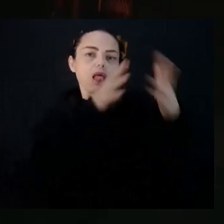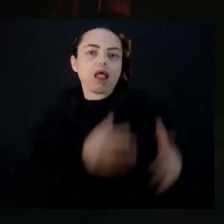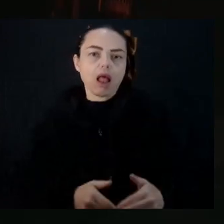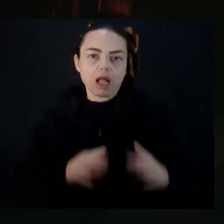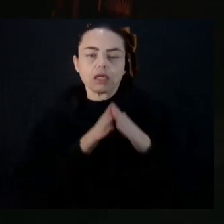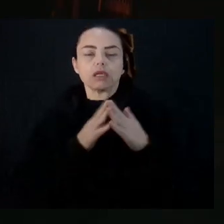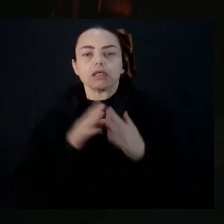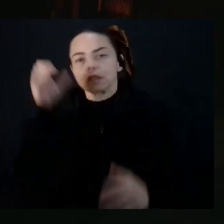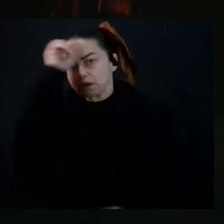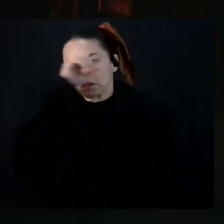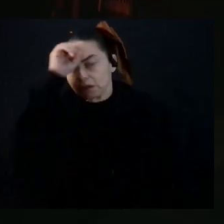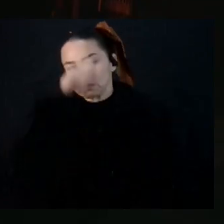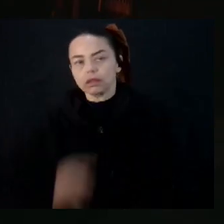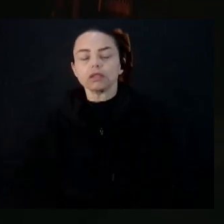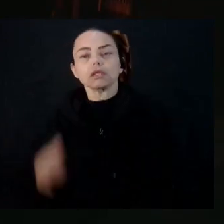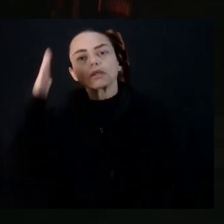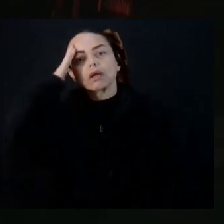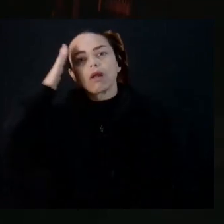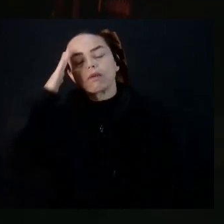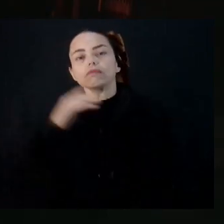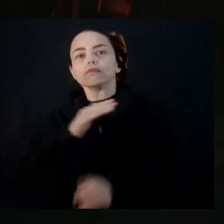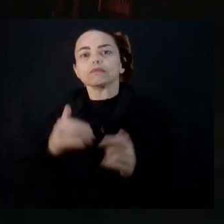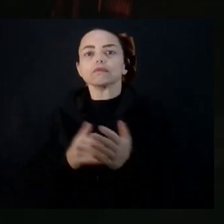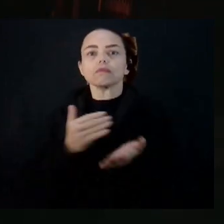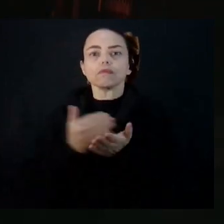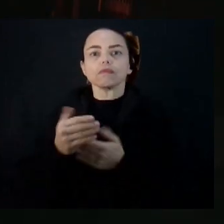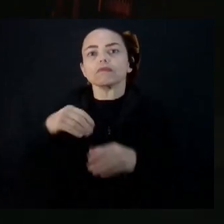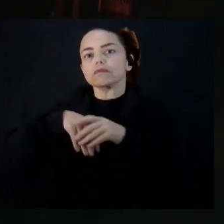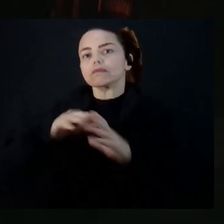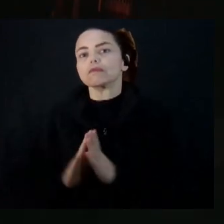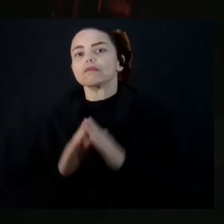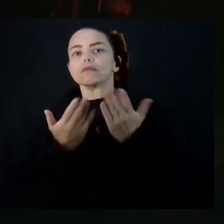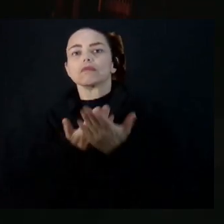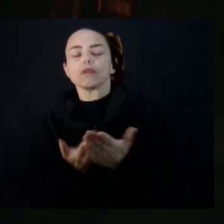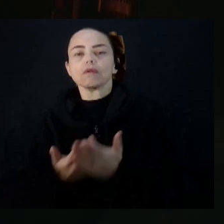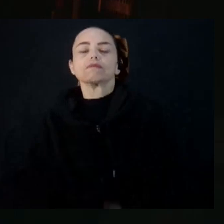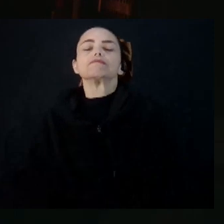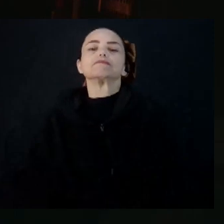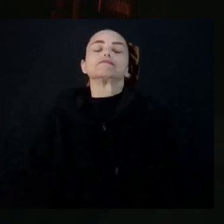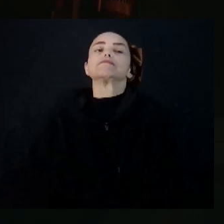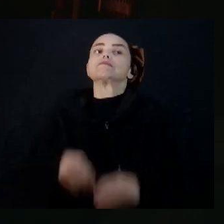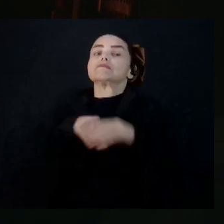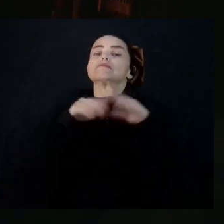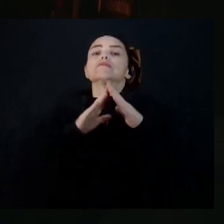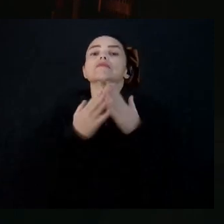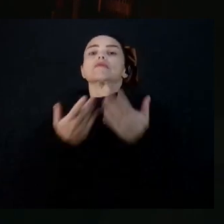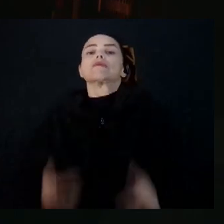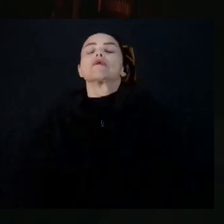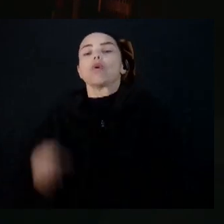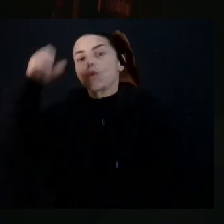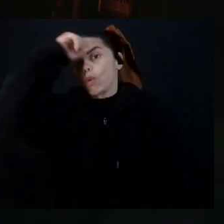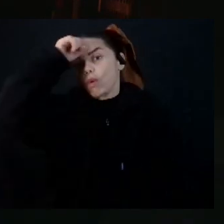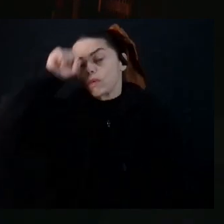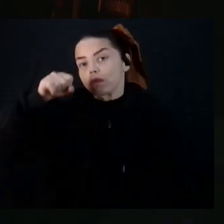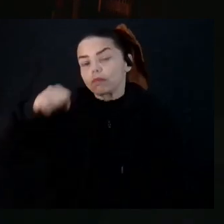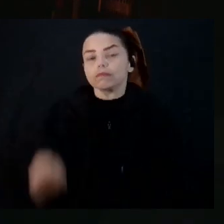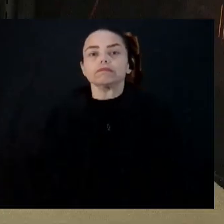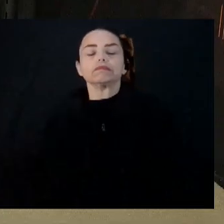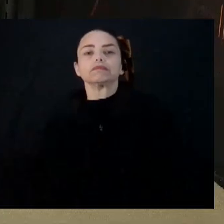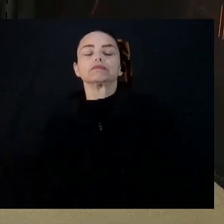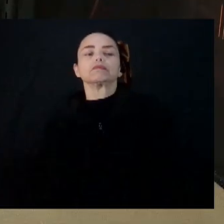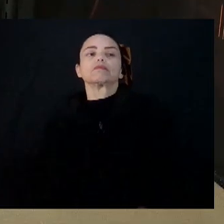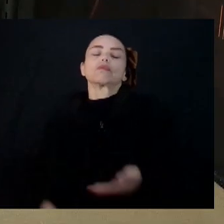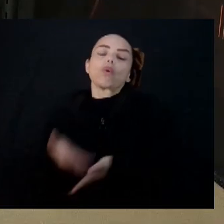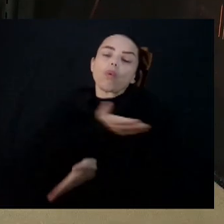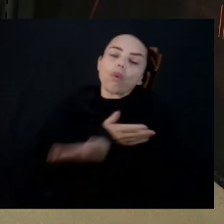aprender e entender que tudo começa dentro de casa, que a escola é um lugar de aprendizado, sim, e de uma socialização, né?